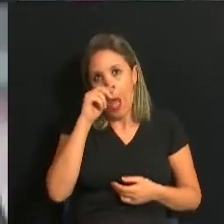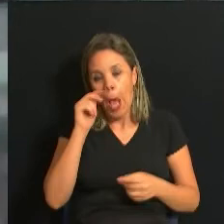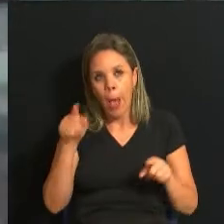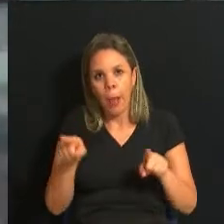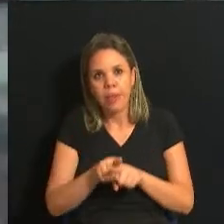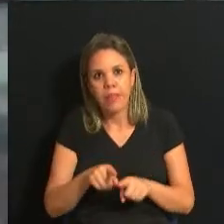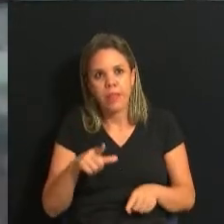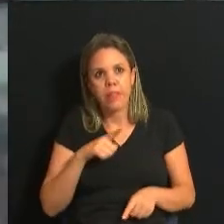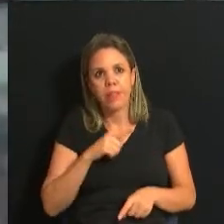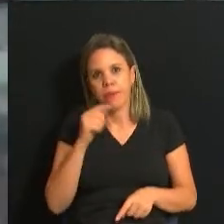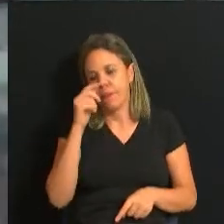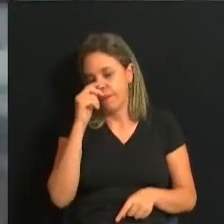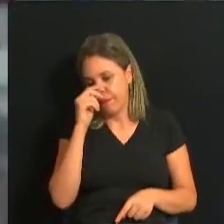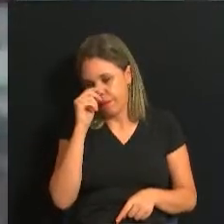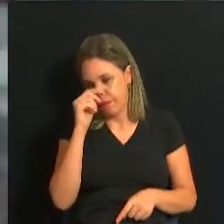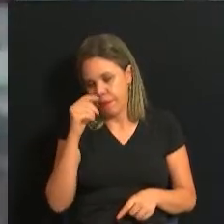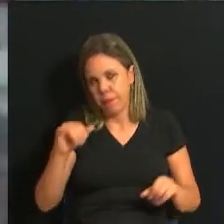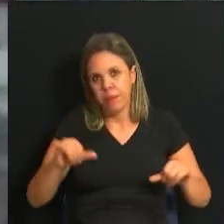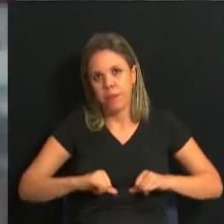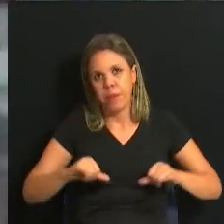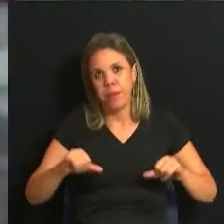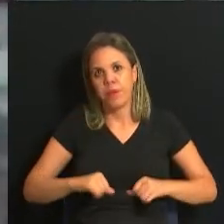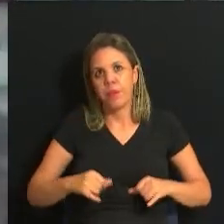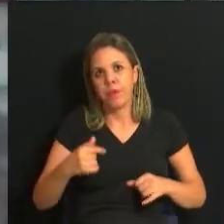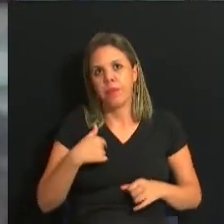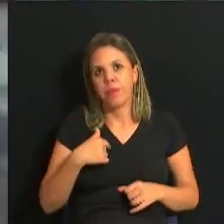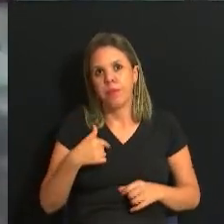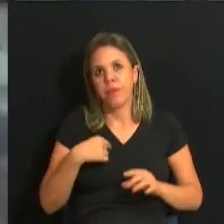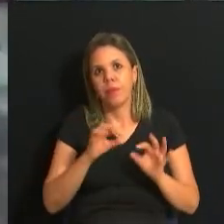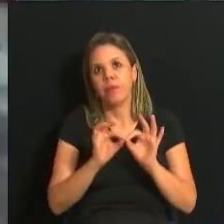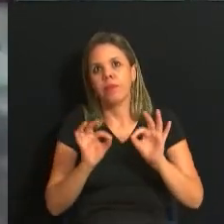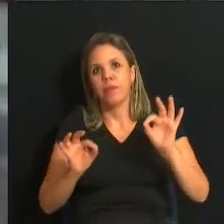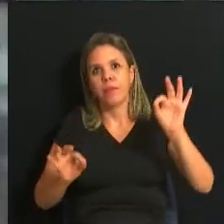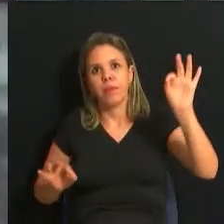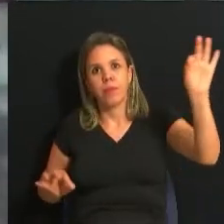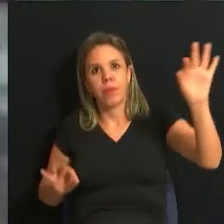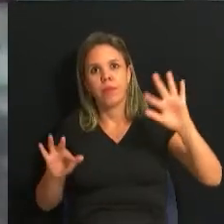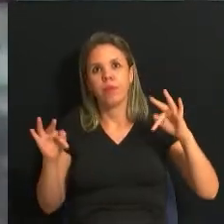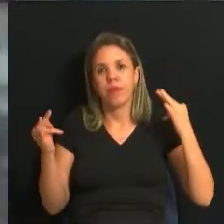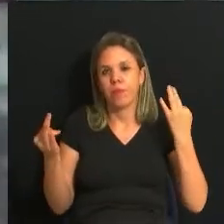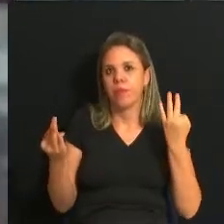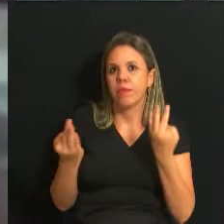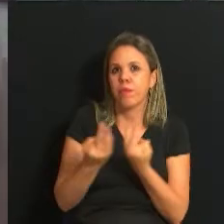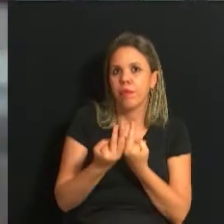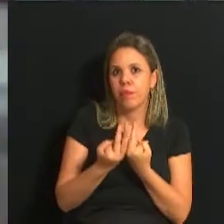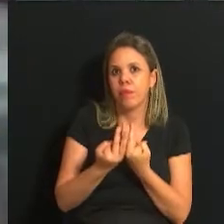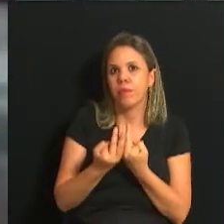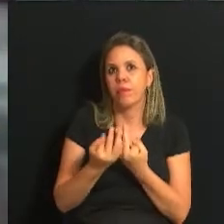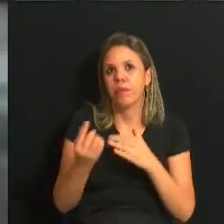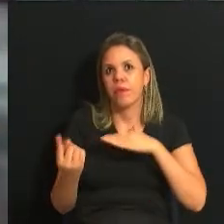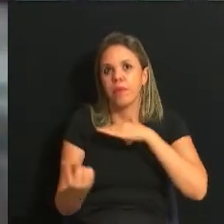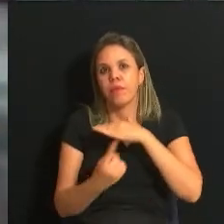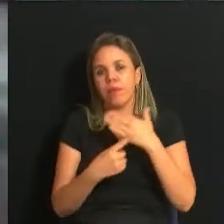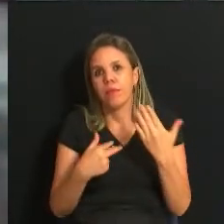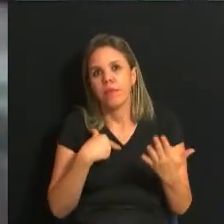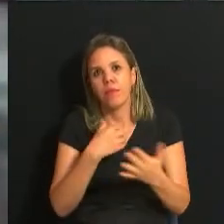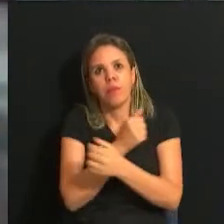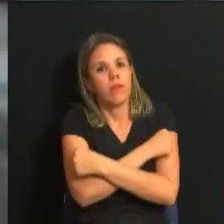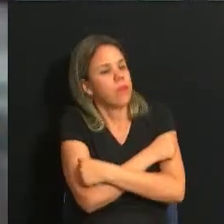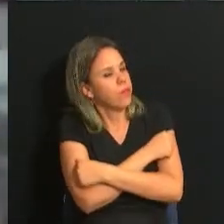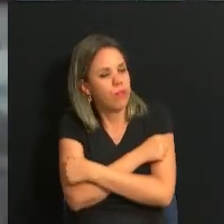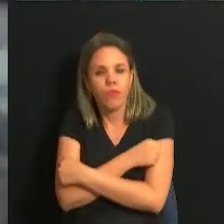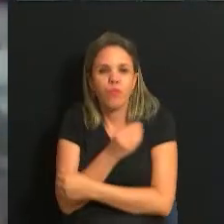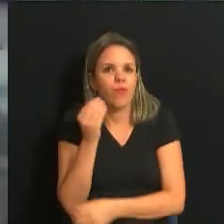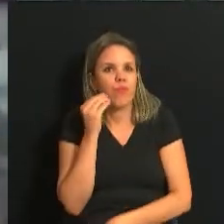privação. Eu sofri muito de ficar longe da minha família, dos meus pacientes, de não poder abraçar, de não poder beijar, uma pessoa